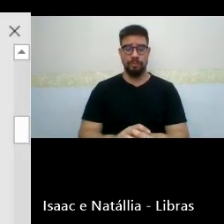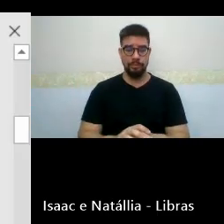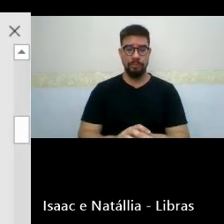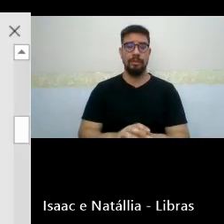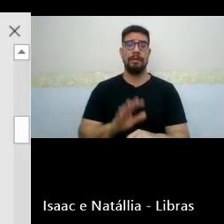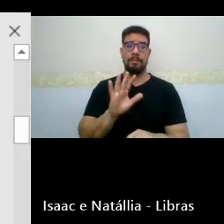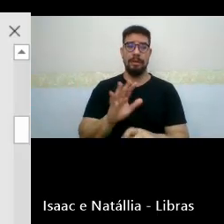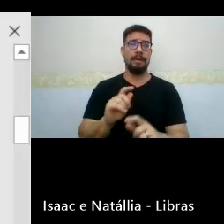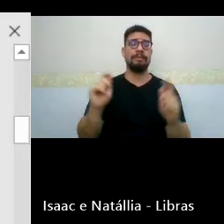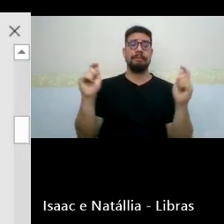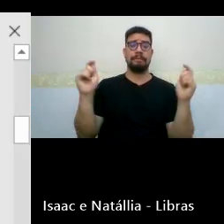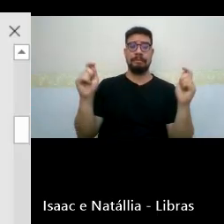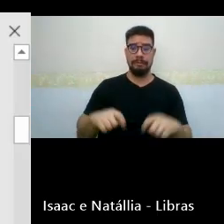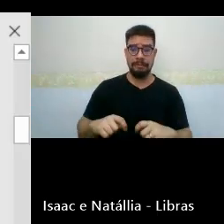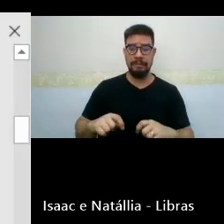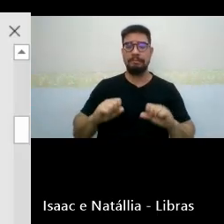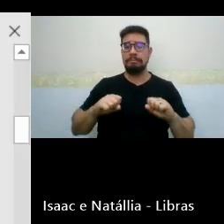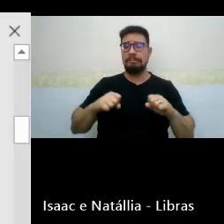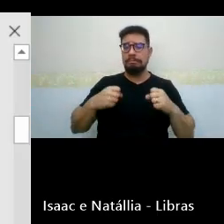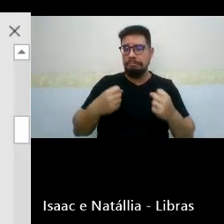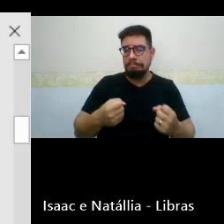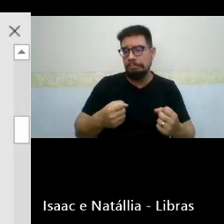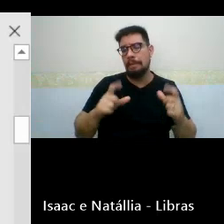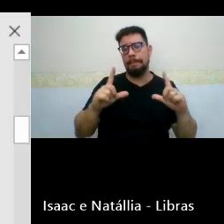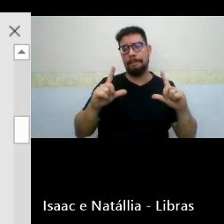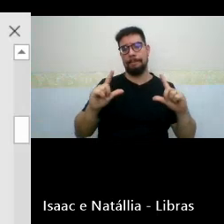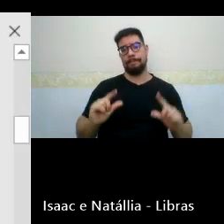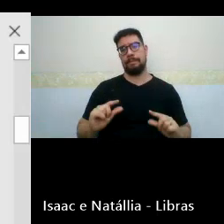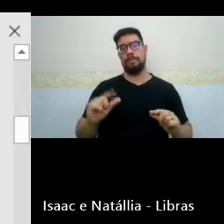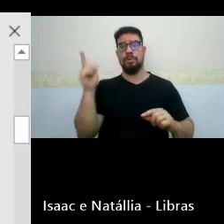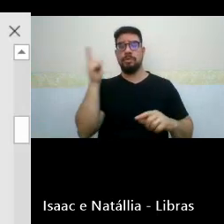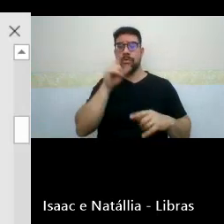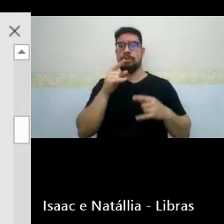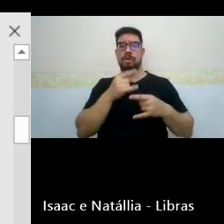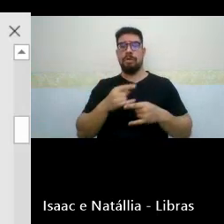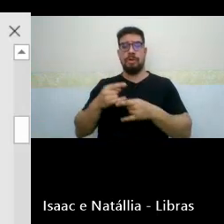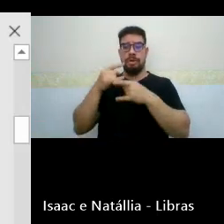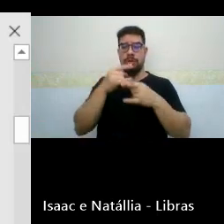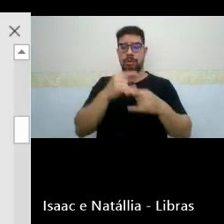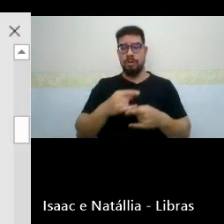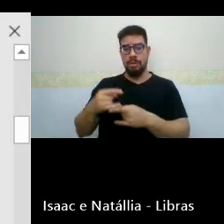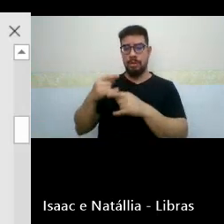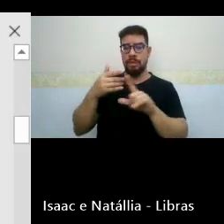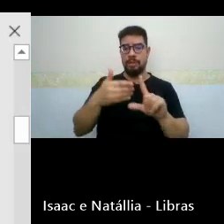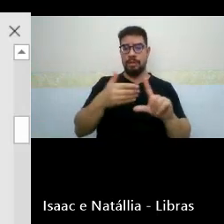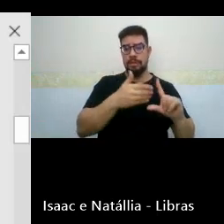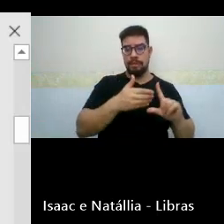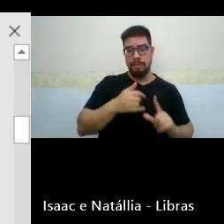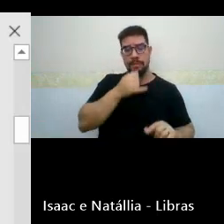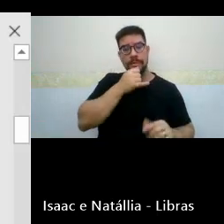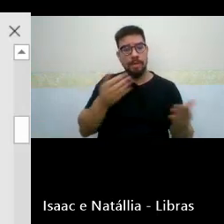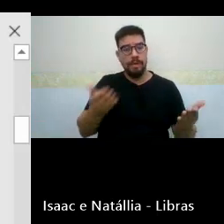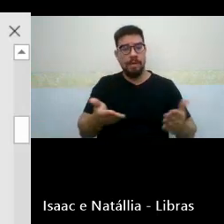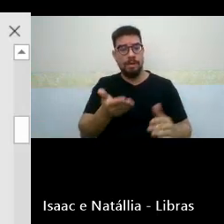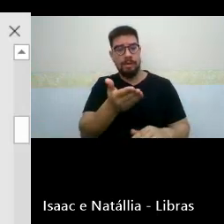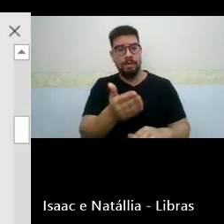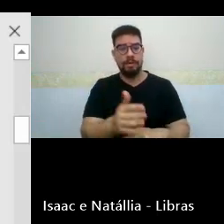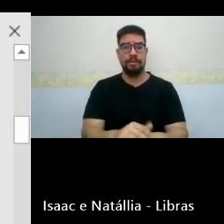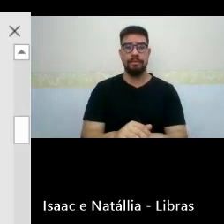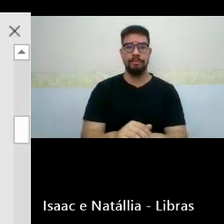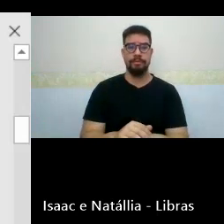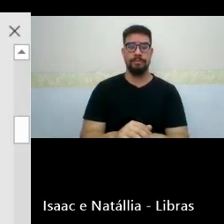reduzir os desgastes por meio de encontros online, como esse que está acontecendo. Tá? Eu parei um pouquinho aqui nesse slide